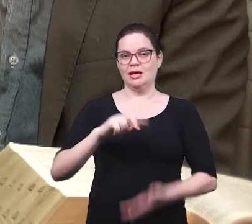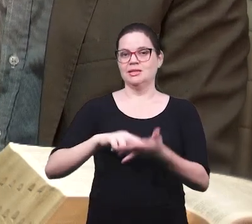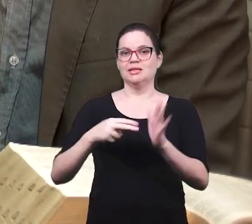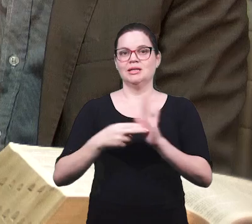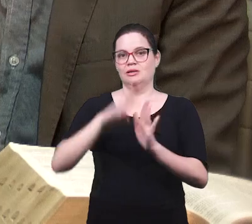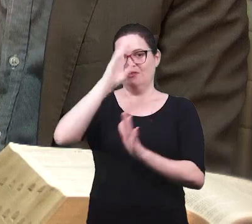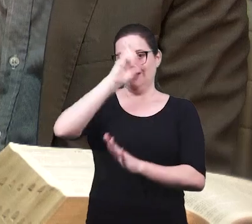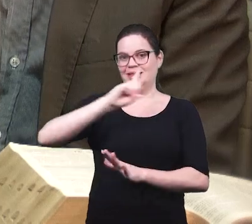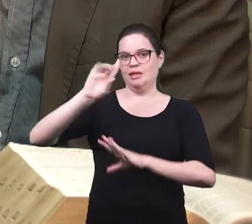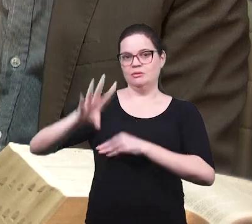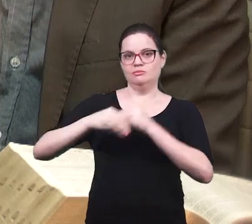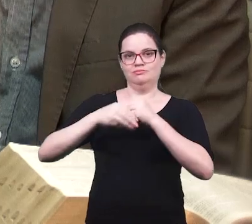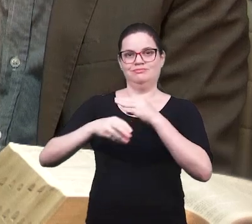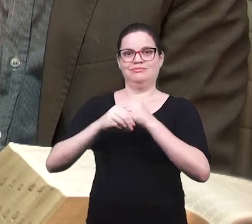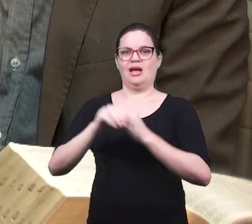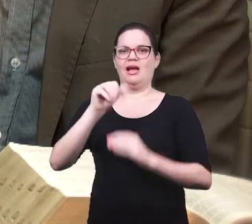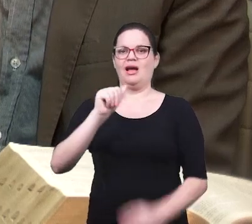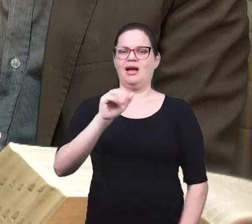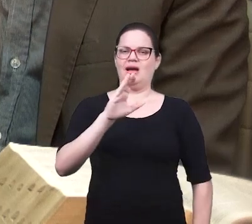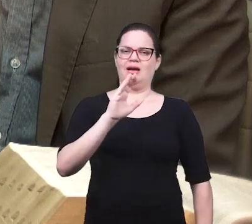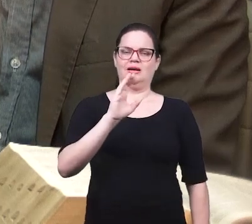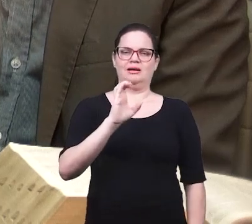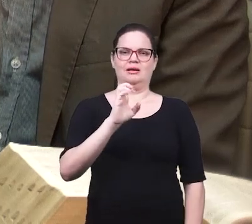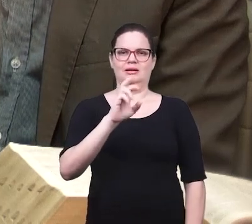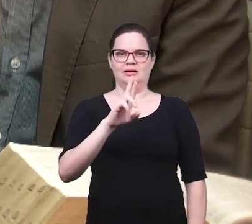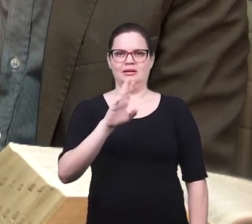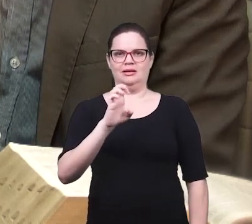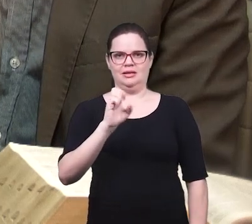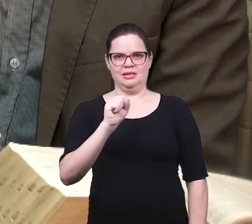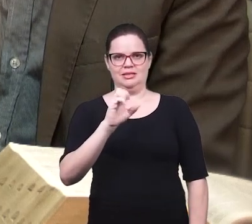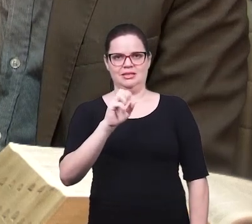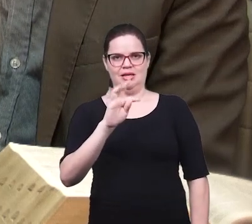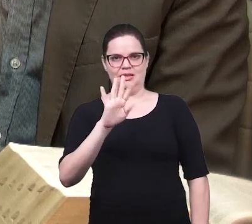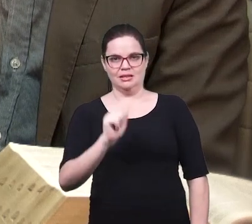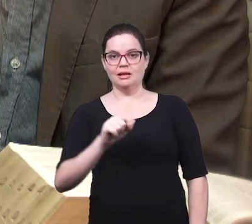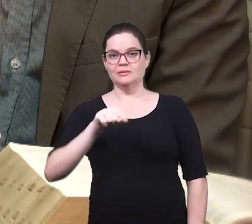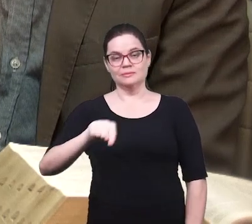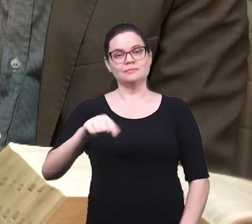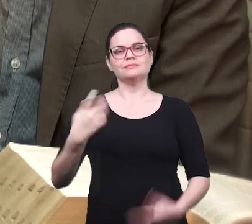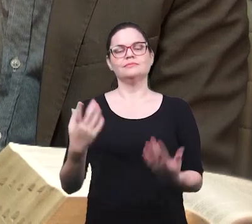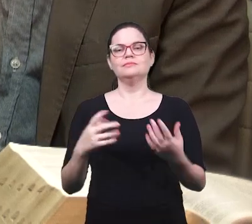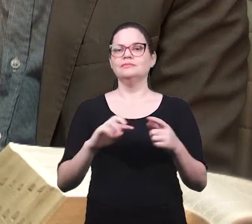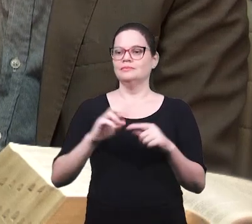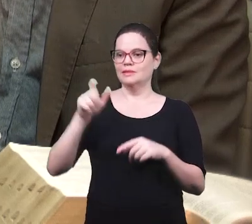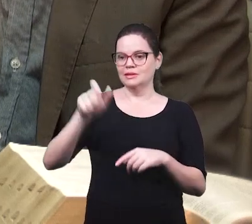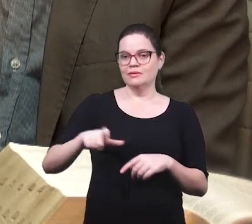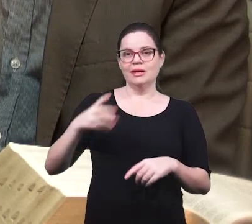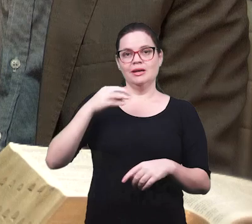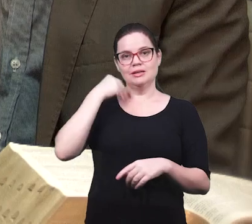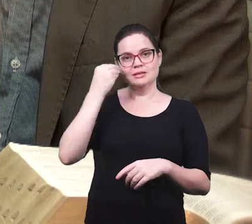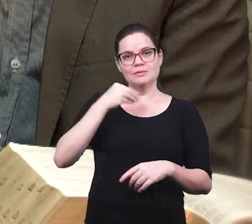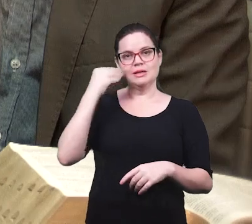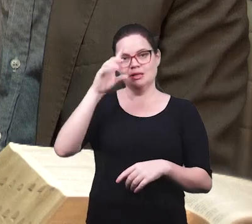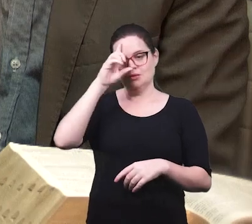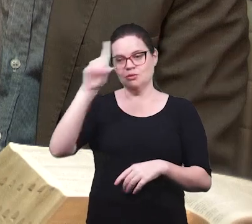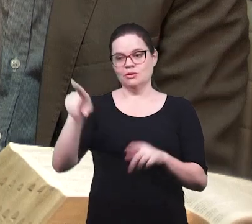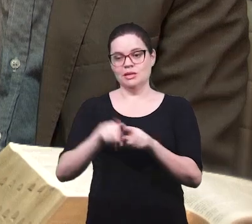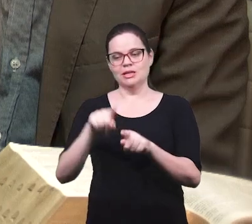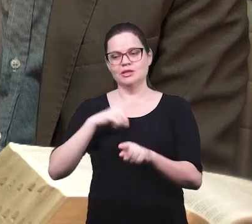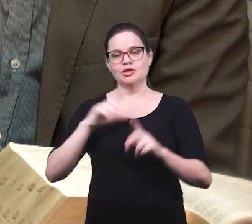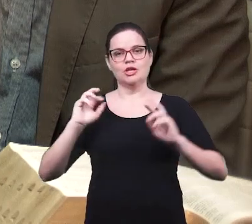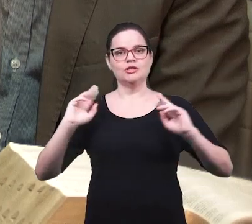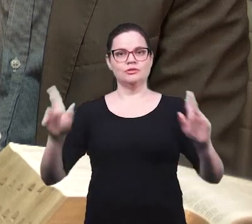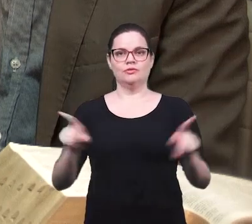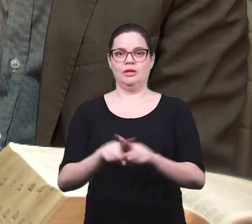viveu. Né, porque como mencionado aqui pelo pastor Marcos, pelo pastor Edirley, a sua postura, a sua posição, o brilho